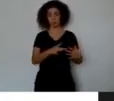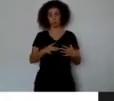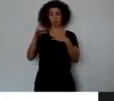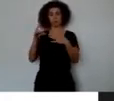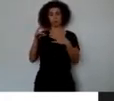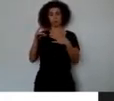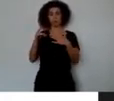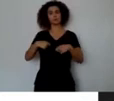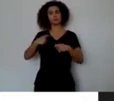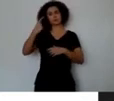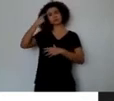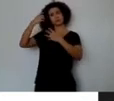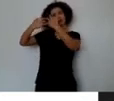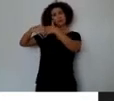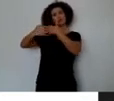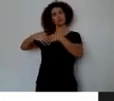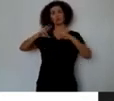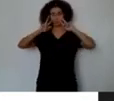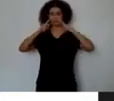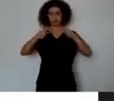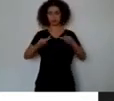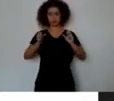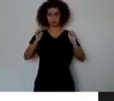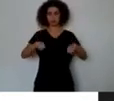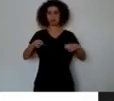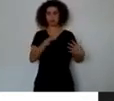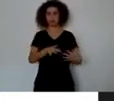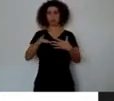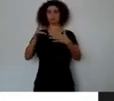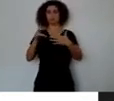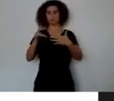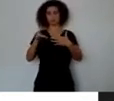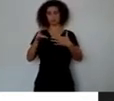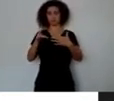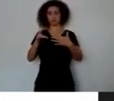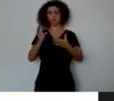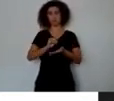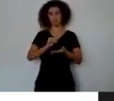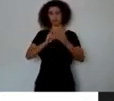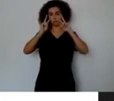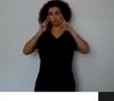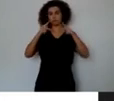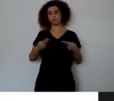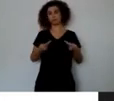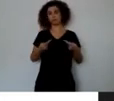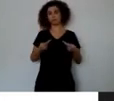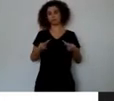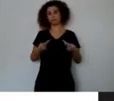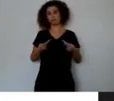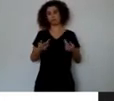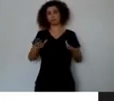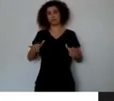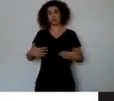a sua posição de vantagem na sociedade, né, ela não reconhece os privilégios que ela possui. O racismo é uma